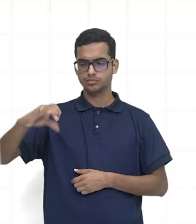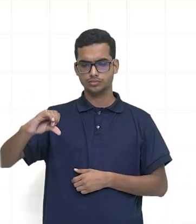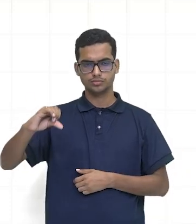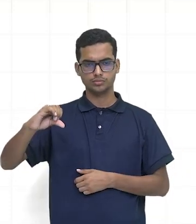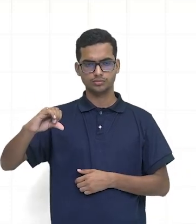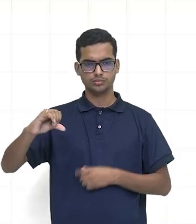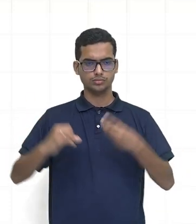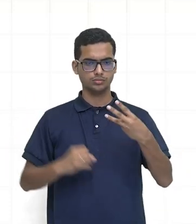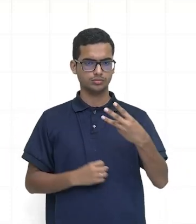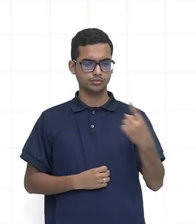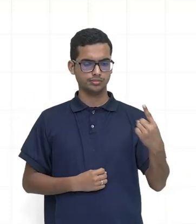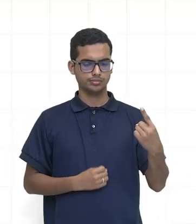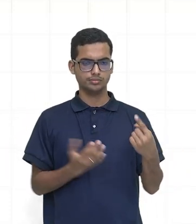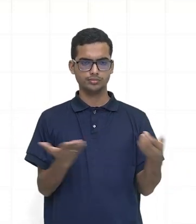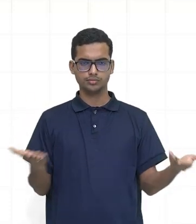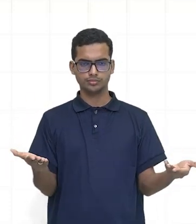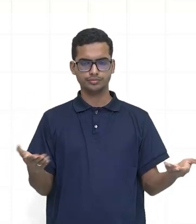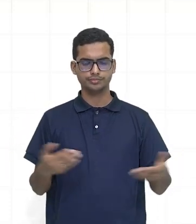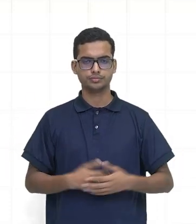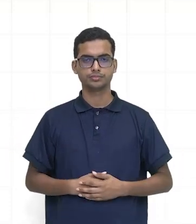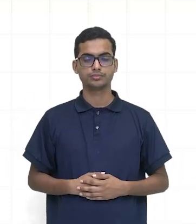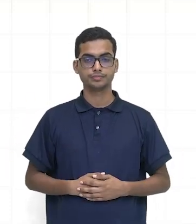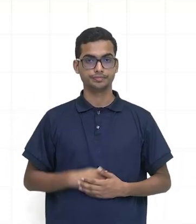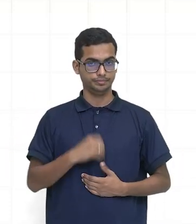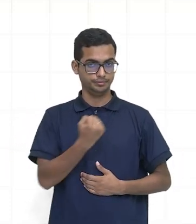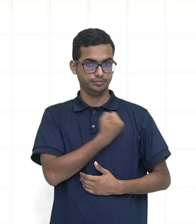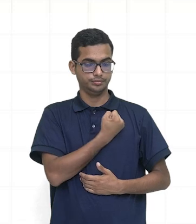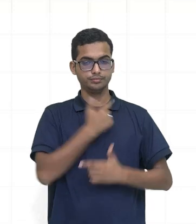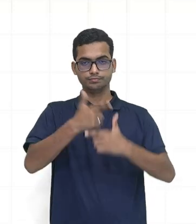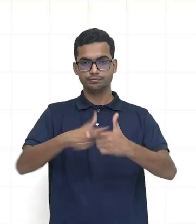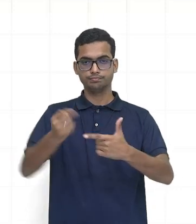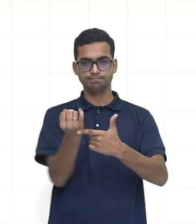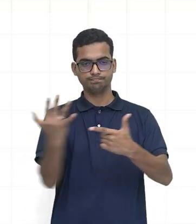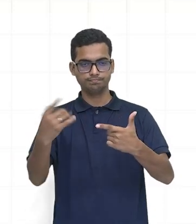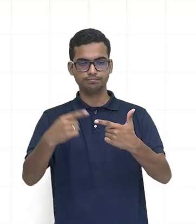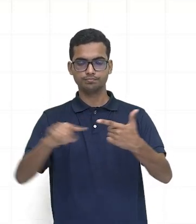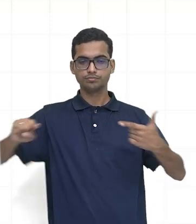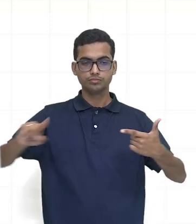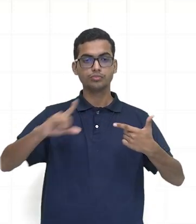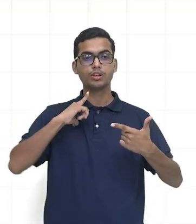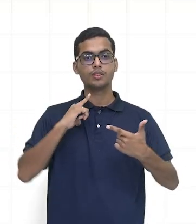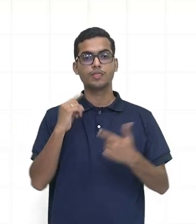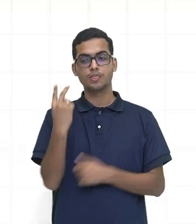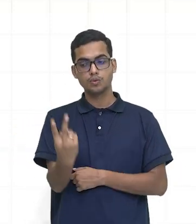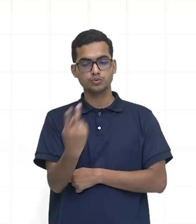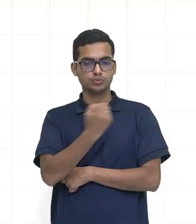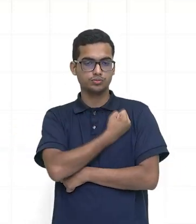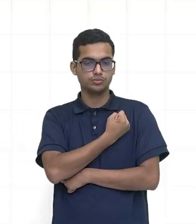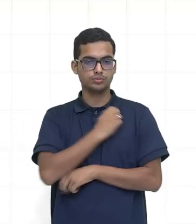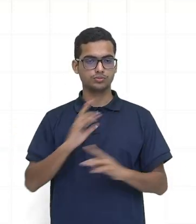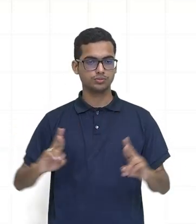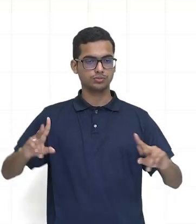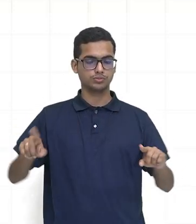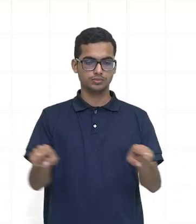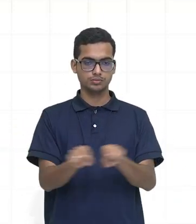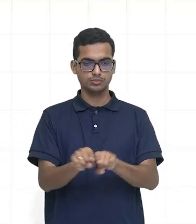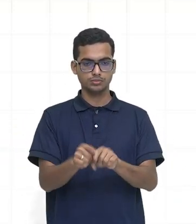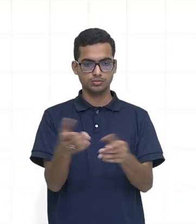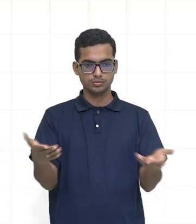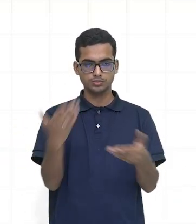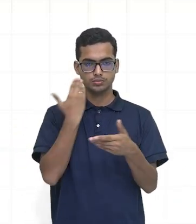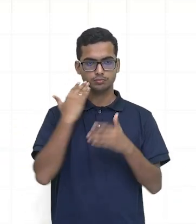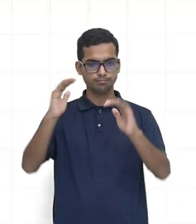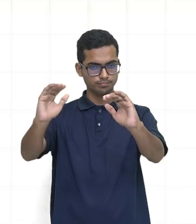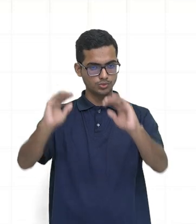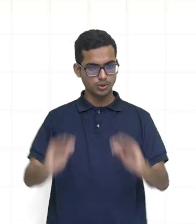29 com o 31. Eles são números primos gêmeos com diferença de 2 unidades entre eles. E aqui